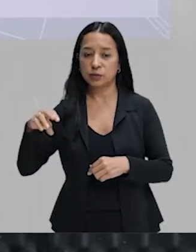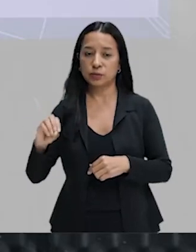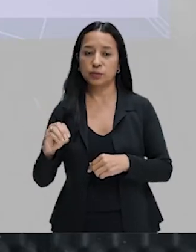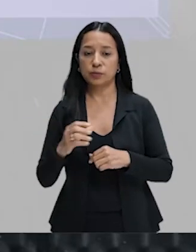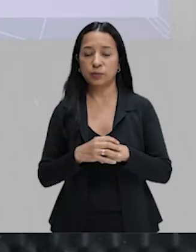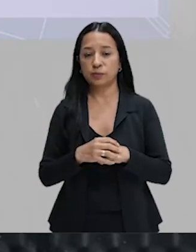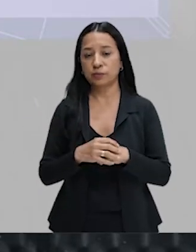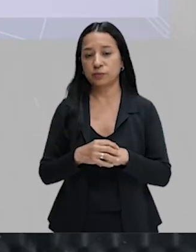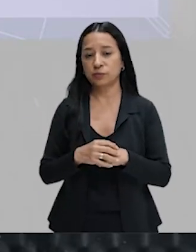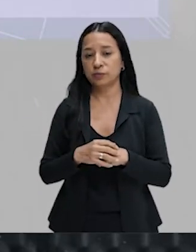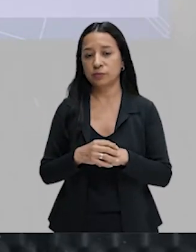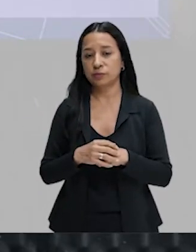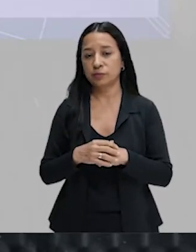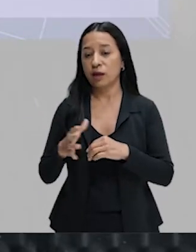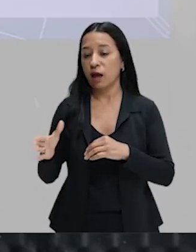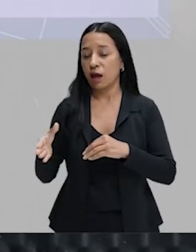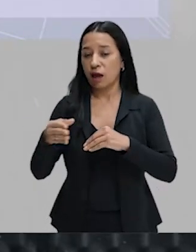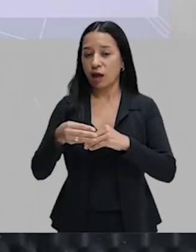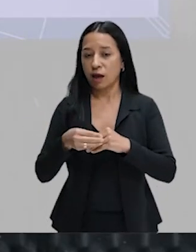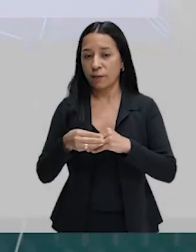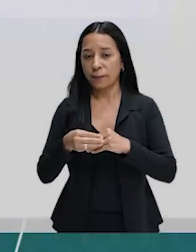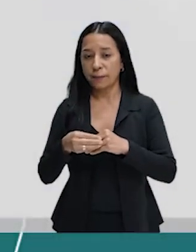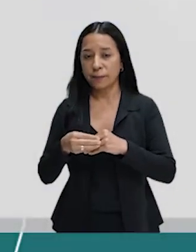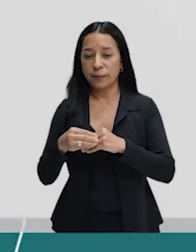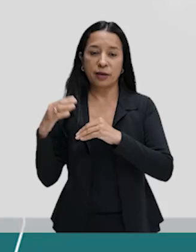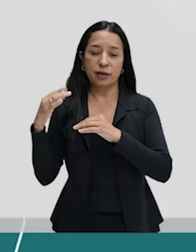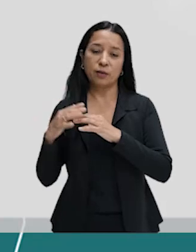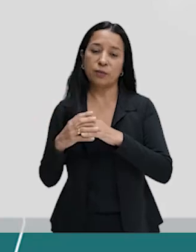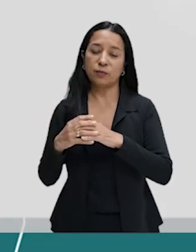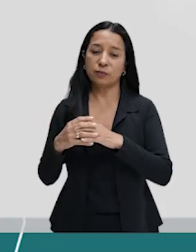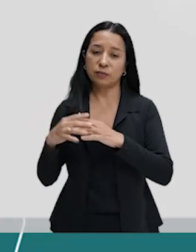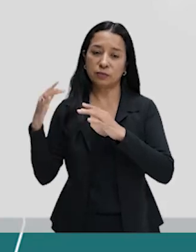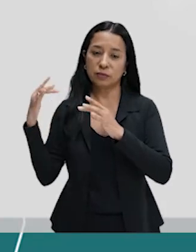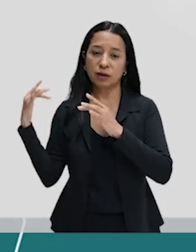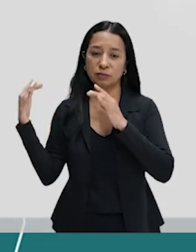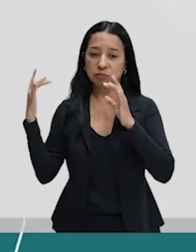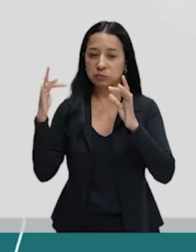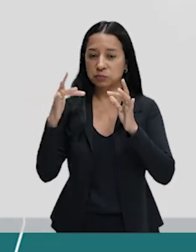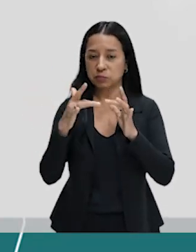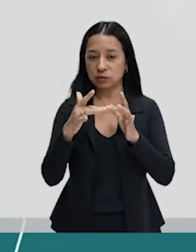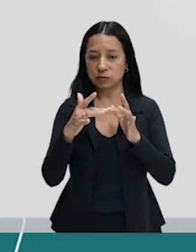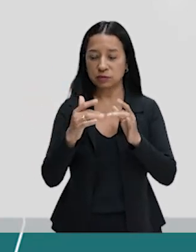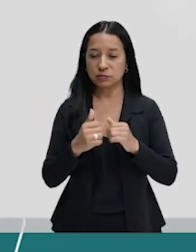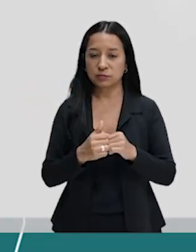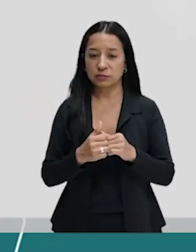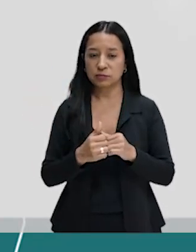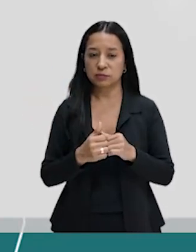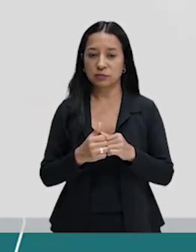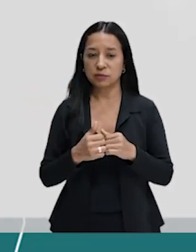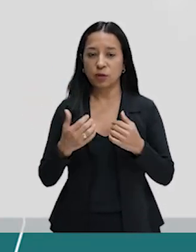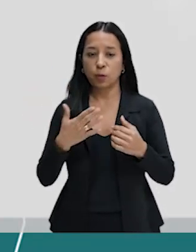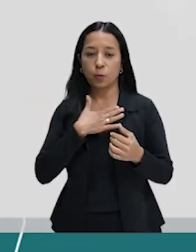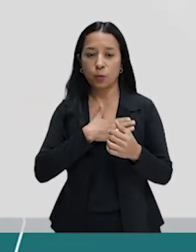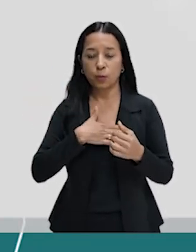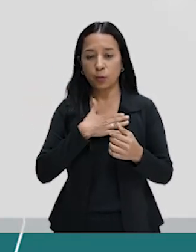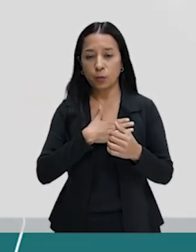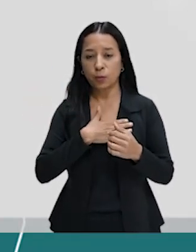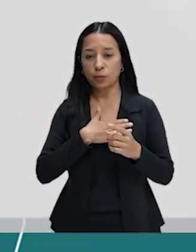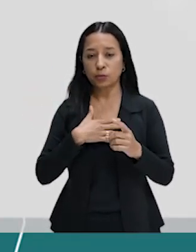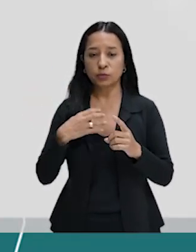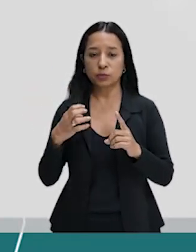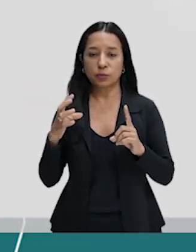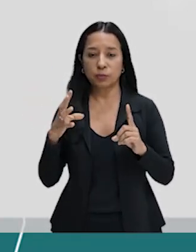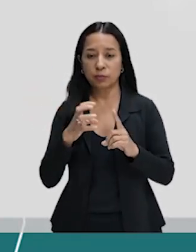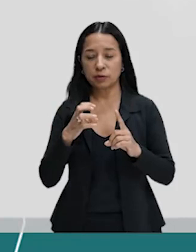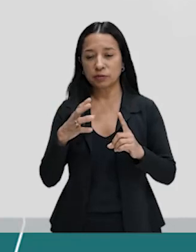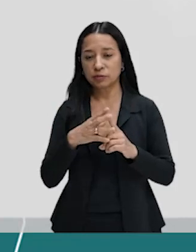uma característica bem aparente. Gosto pela mitologia greco-latina, nós já falamos